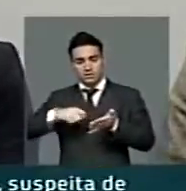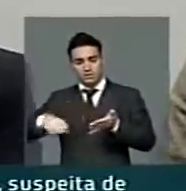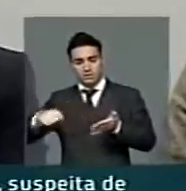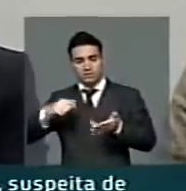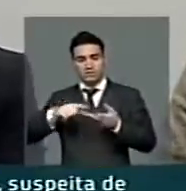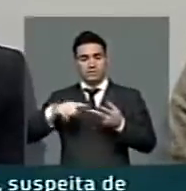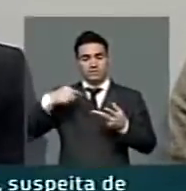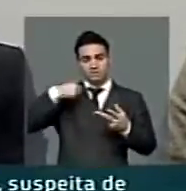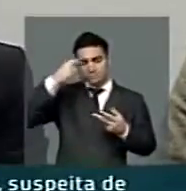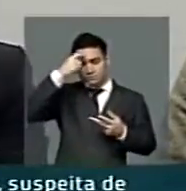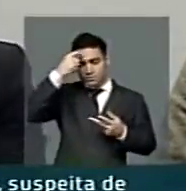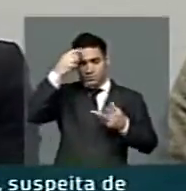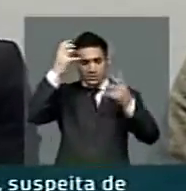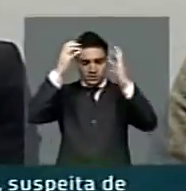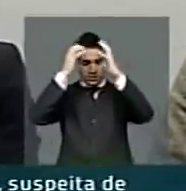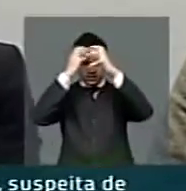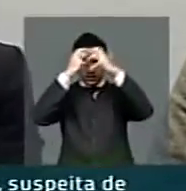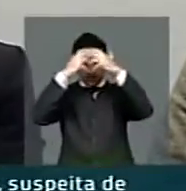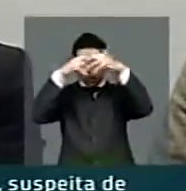o meu cérebro,